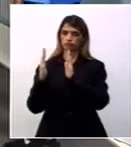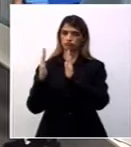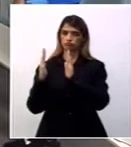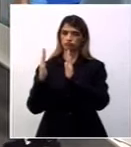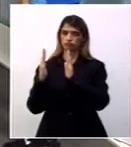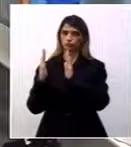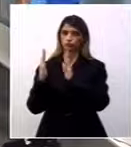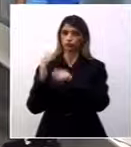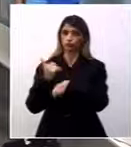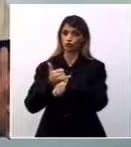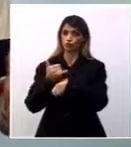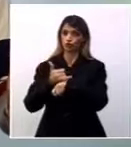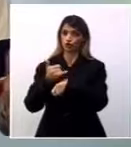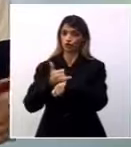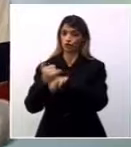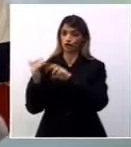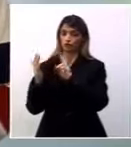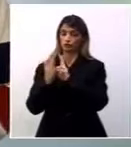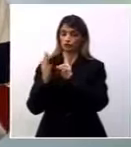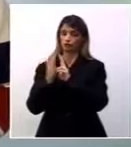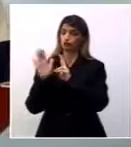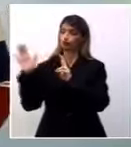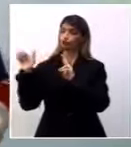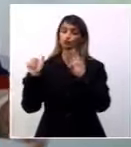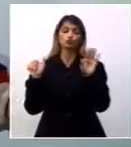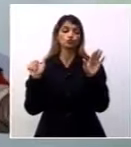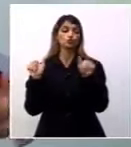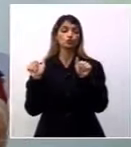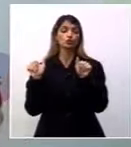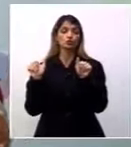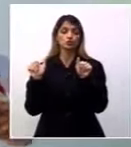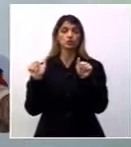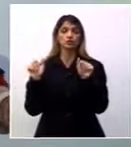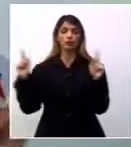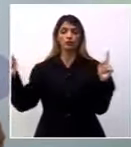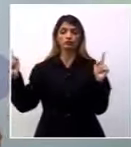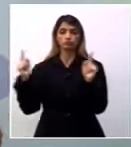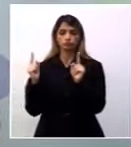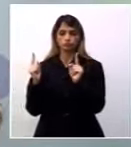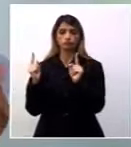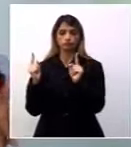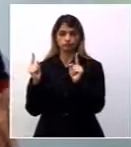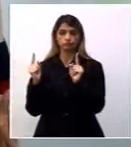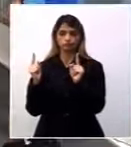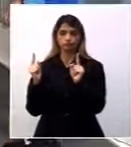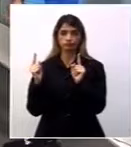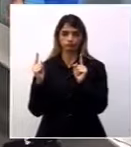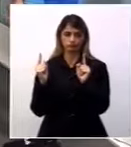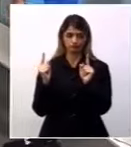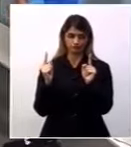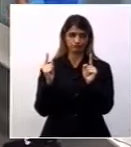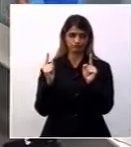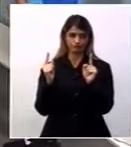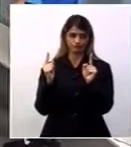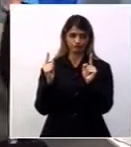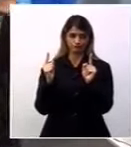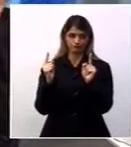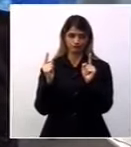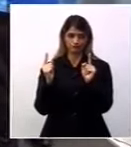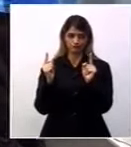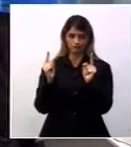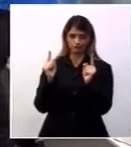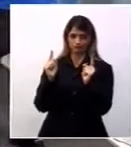da tribo chama, né, seus lutadores, os seus lutadores vêm, ficam de frente um para o outro, rodam em